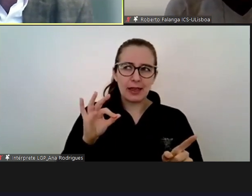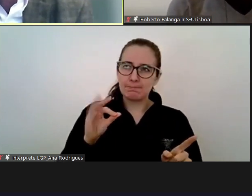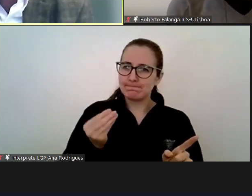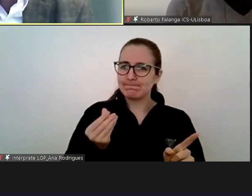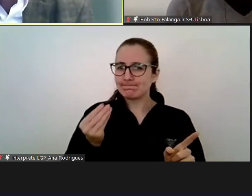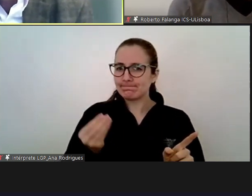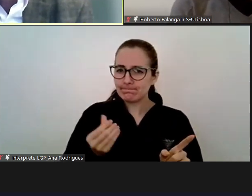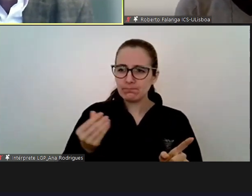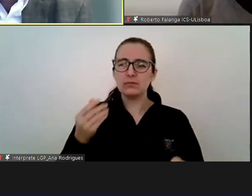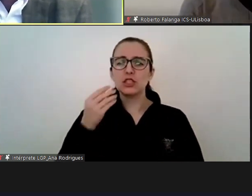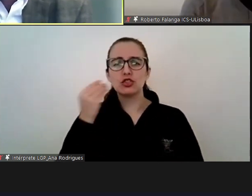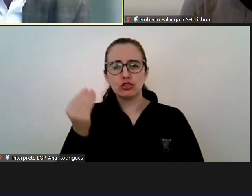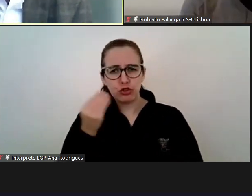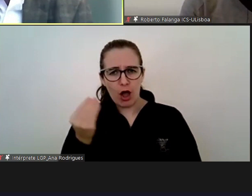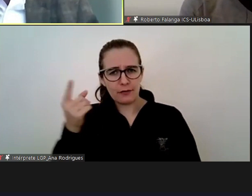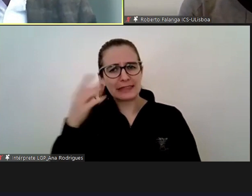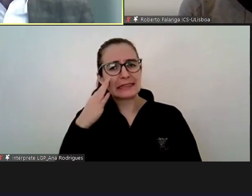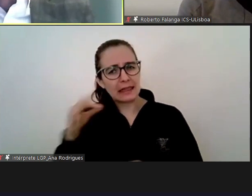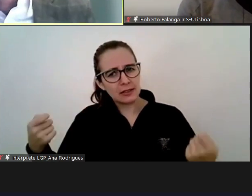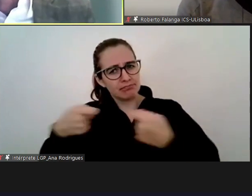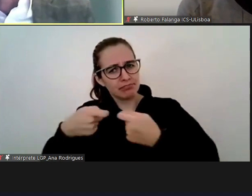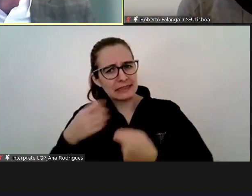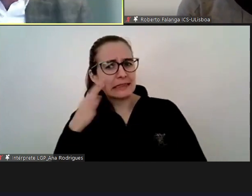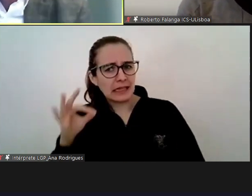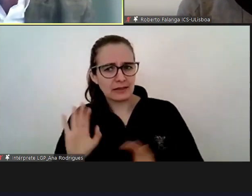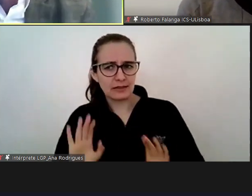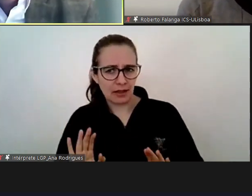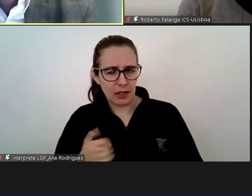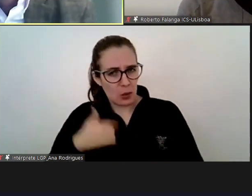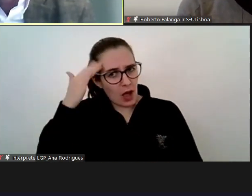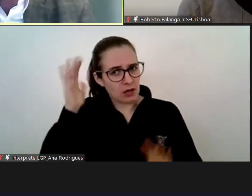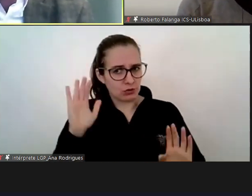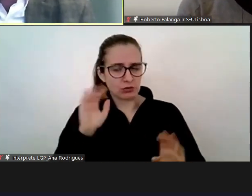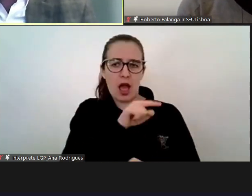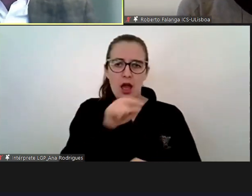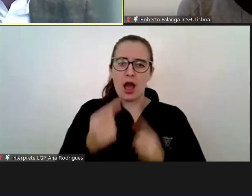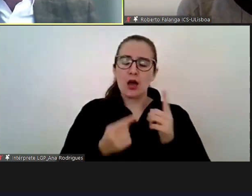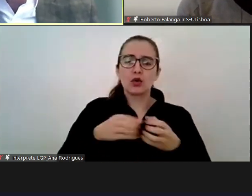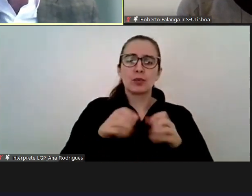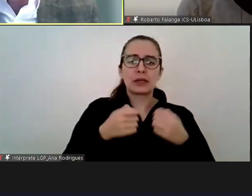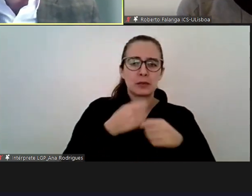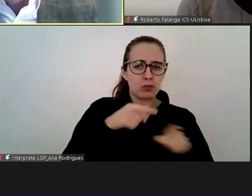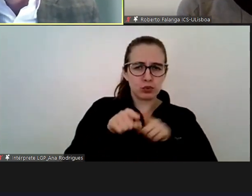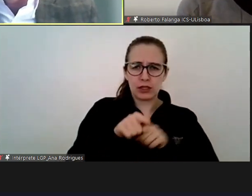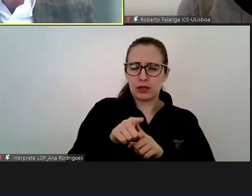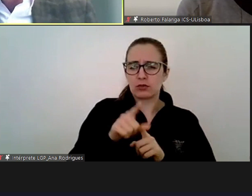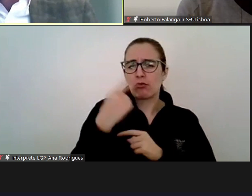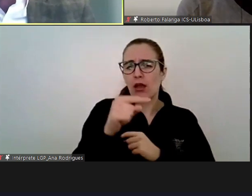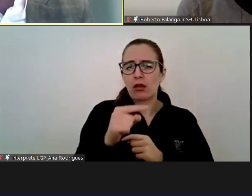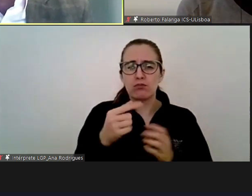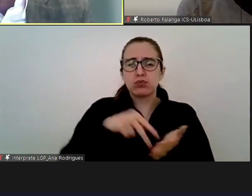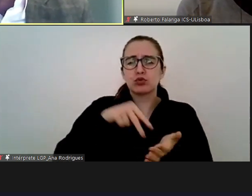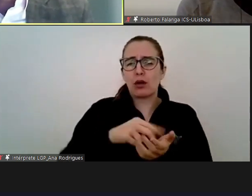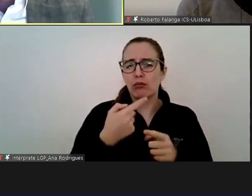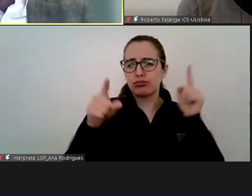algumas das questões que o Roberto levantou, e nós temos diversidade de respostas dos partidos políticos em relação quer às alterações climáticas, quer em